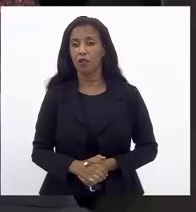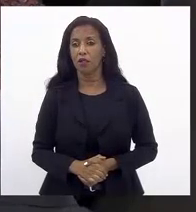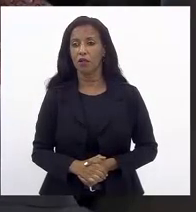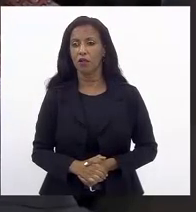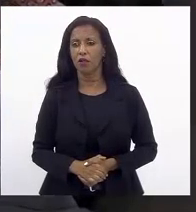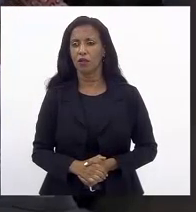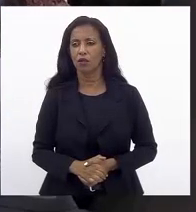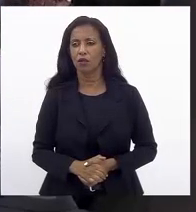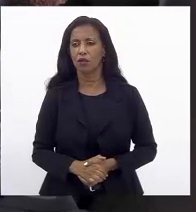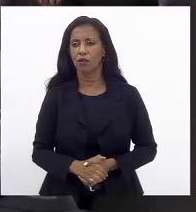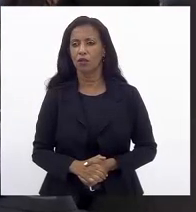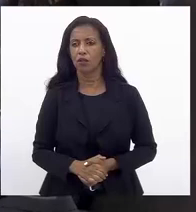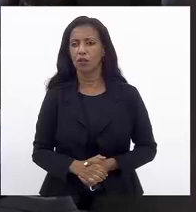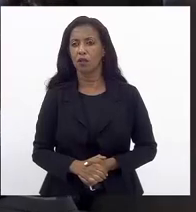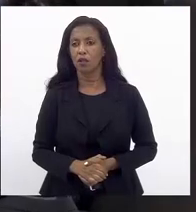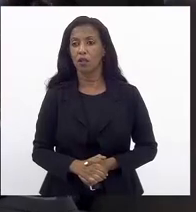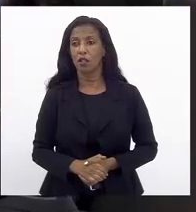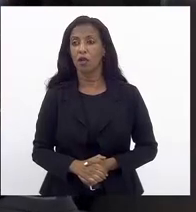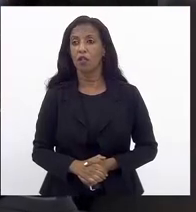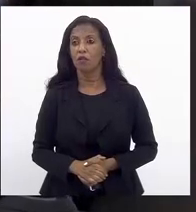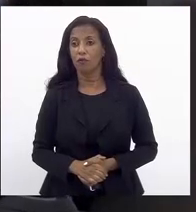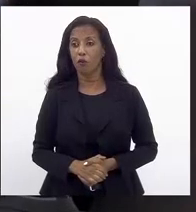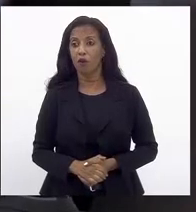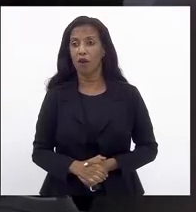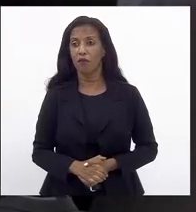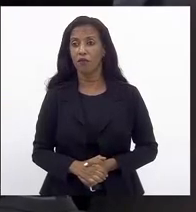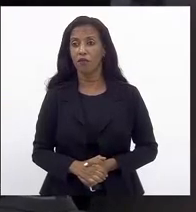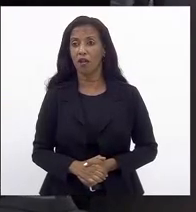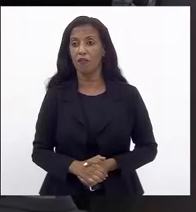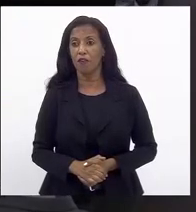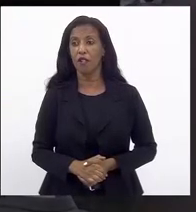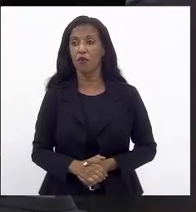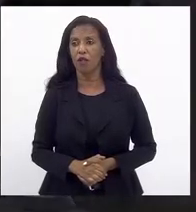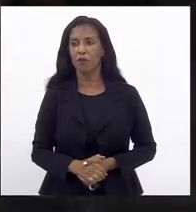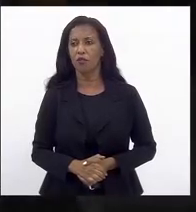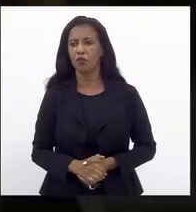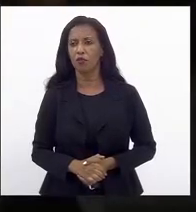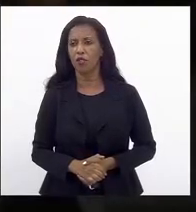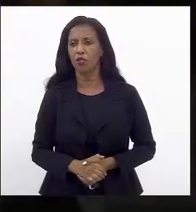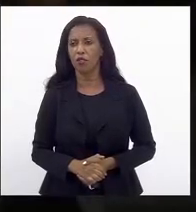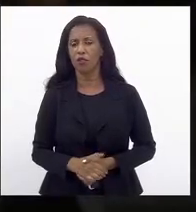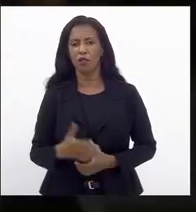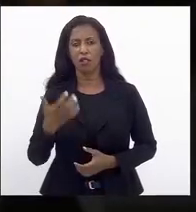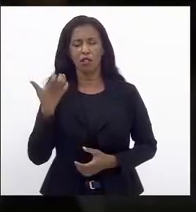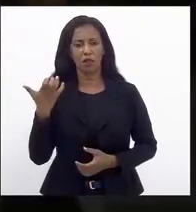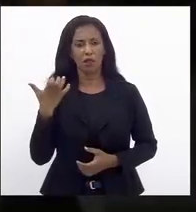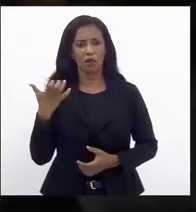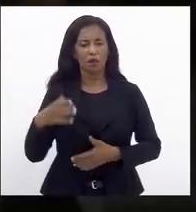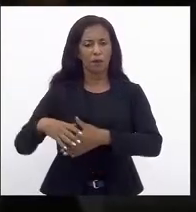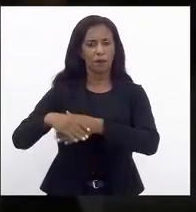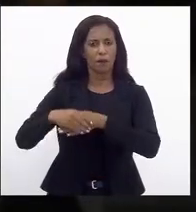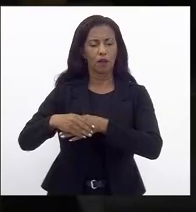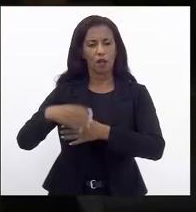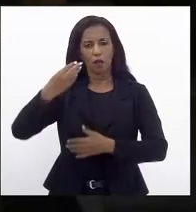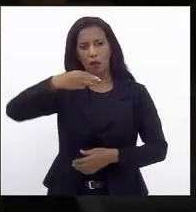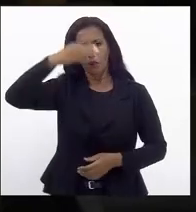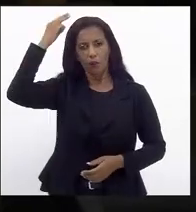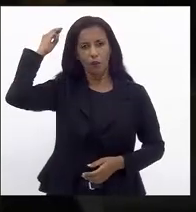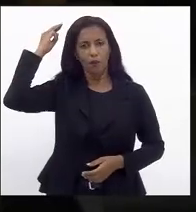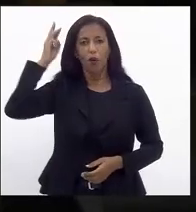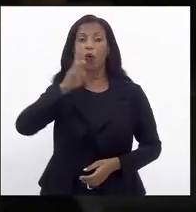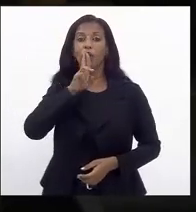E aí Oi boa tarde a todos e todos quero saudar o presidente Deputado Rodrigo